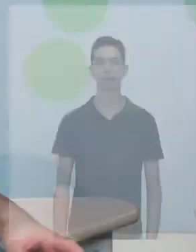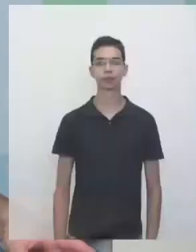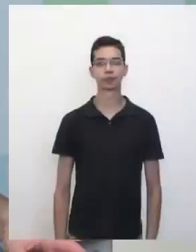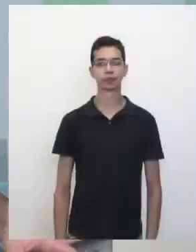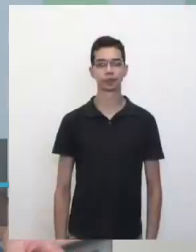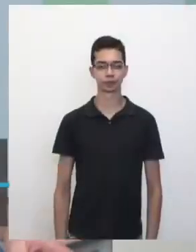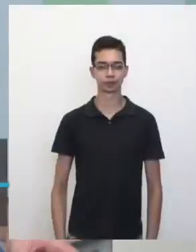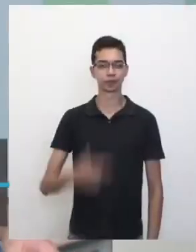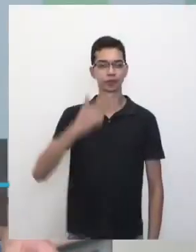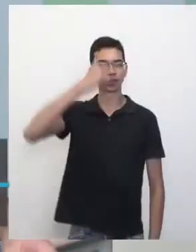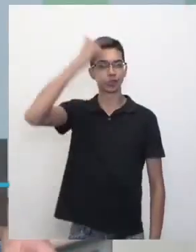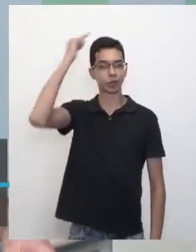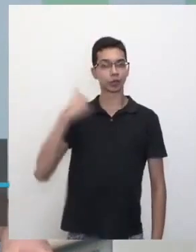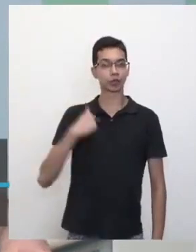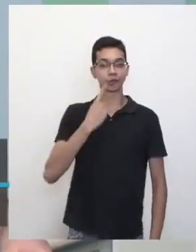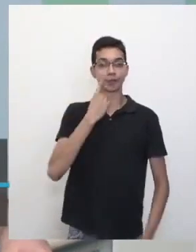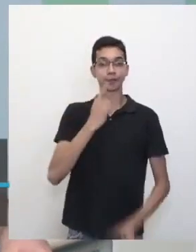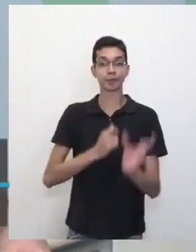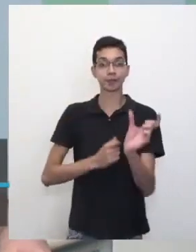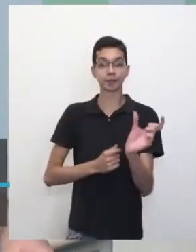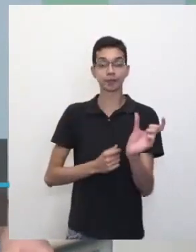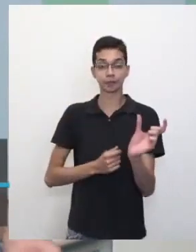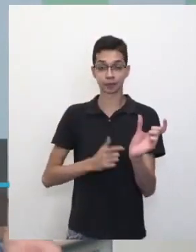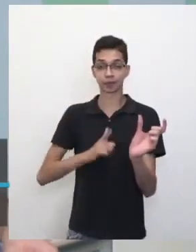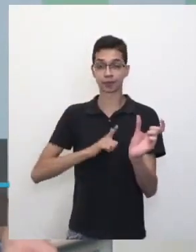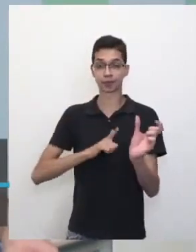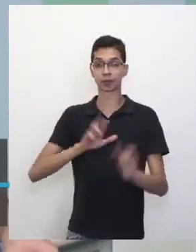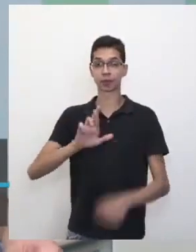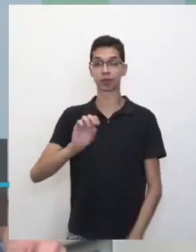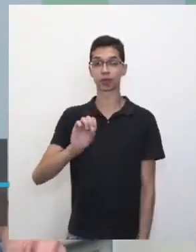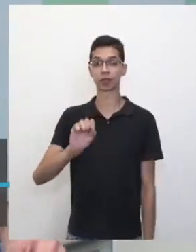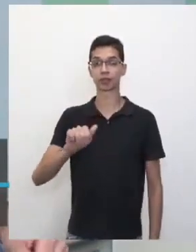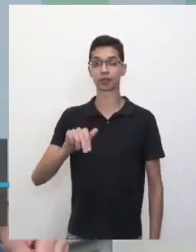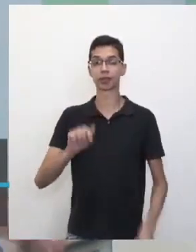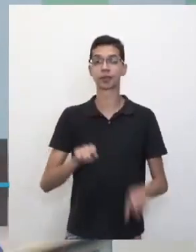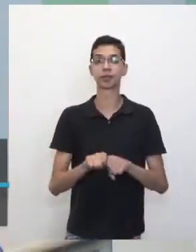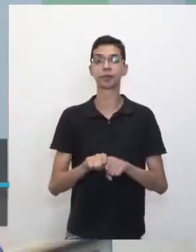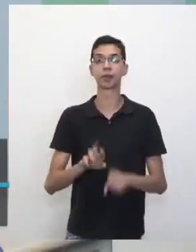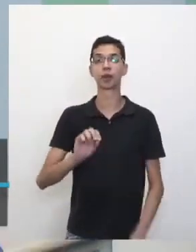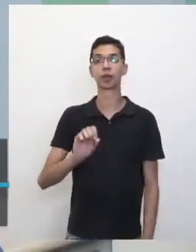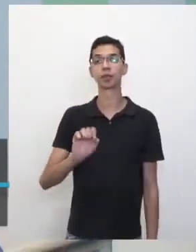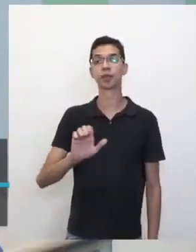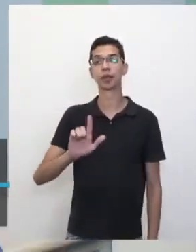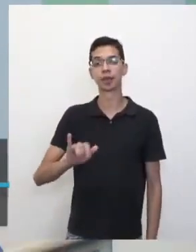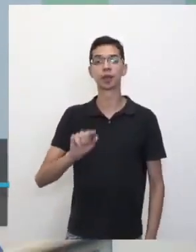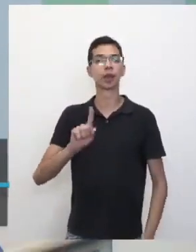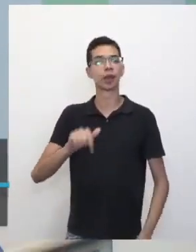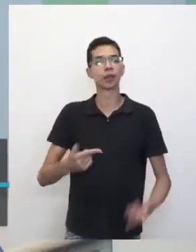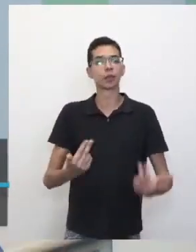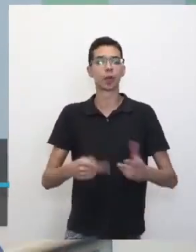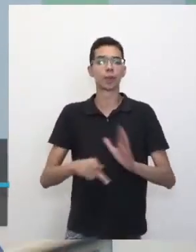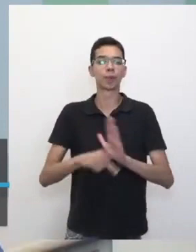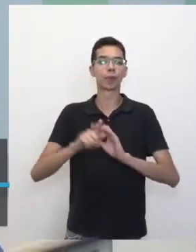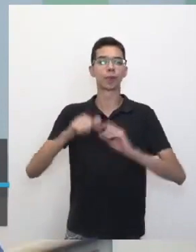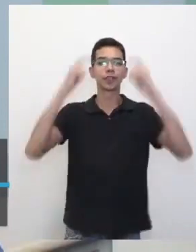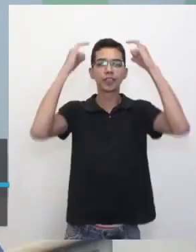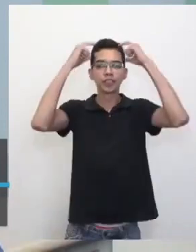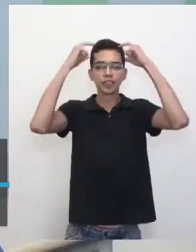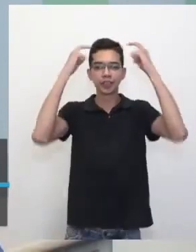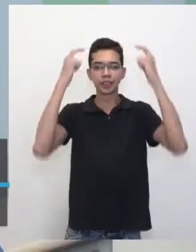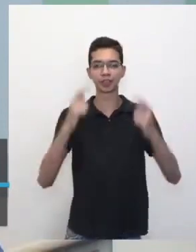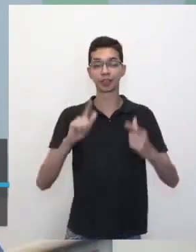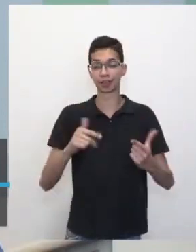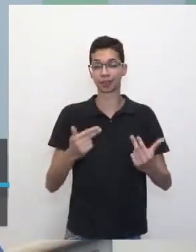Olha só, já uma palavra que mais apareceu aqui no chat da Rosana, Rosali, Onward, que é o nome de um desenho da Disney, que também é coincidência aí com o Christmas